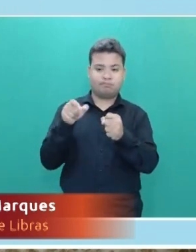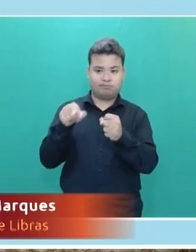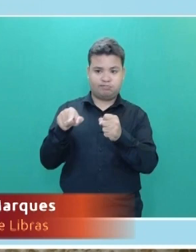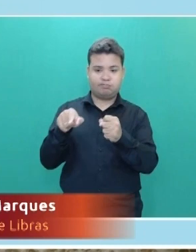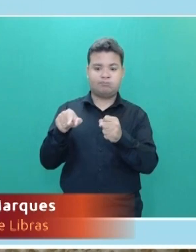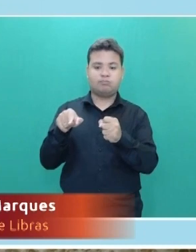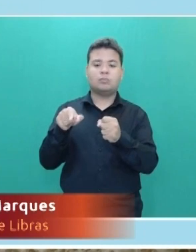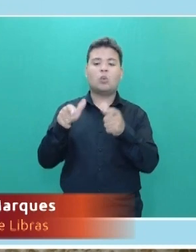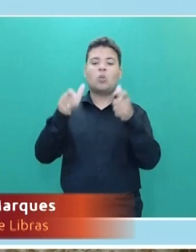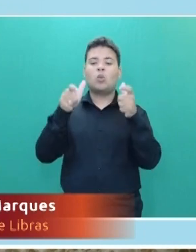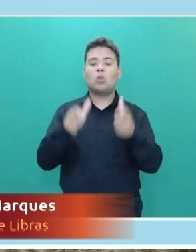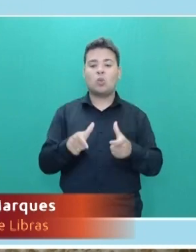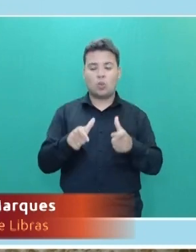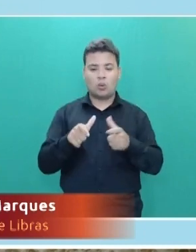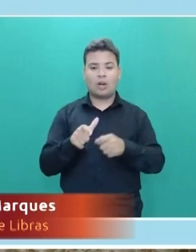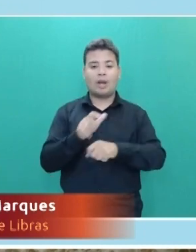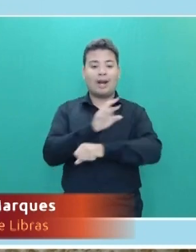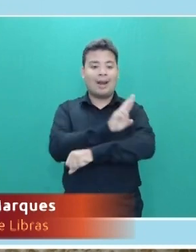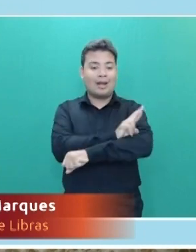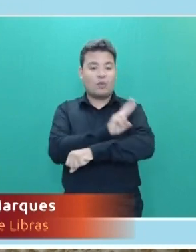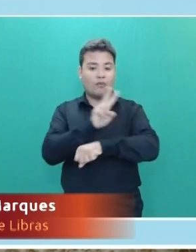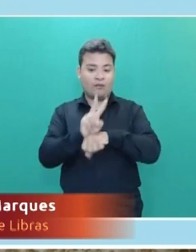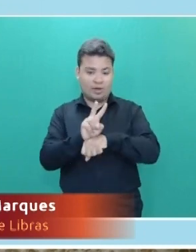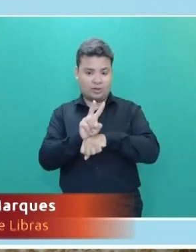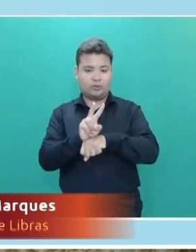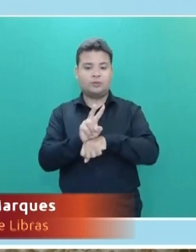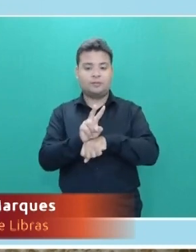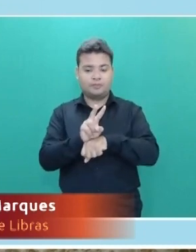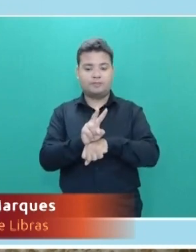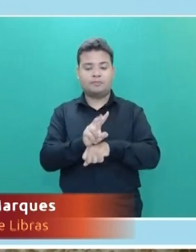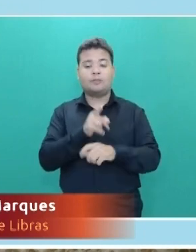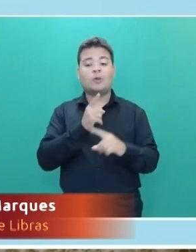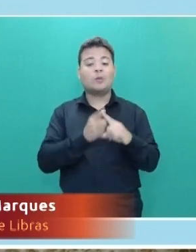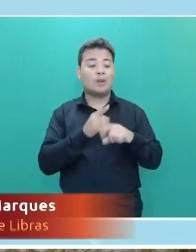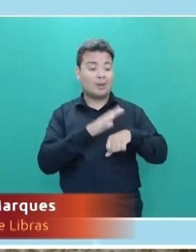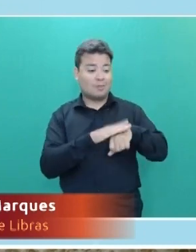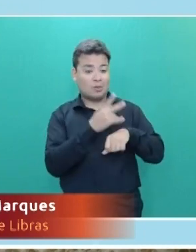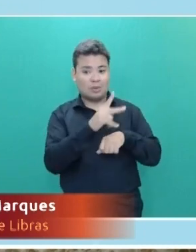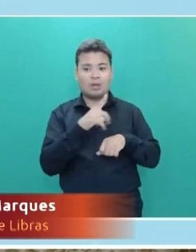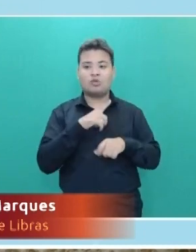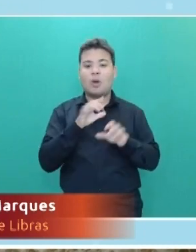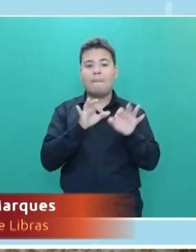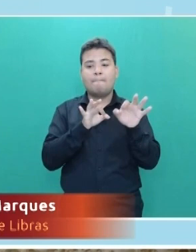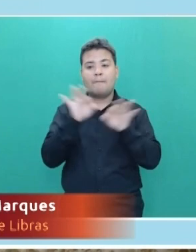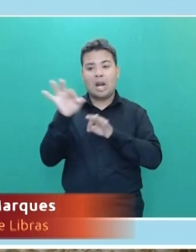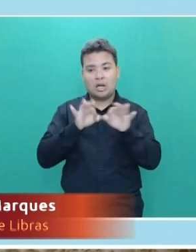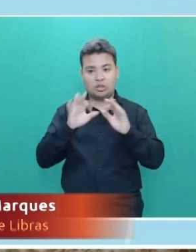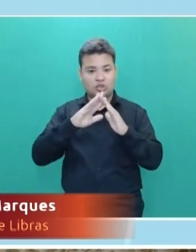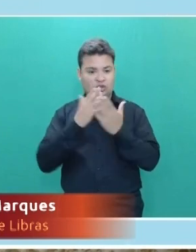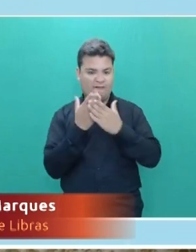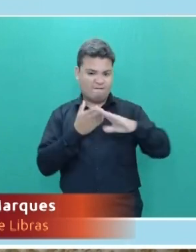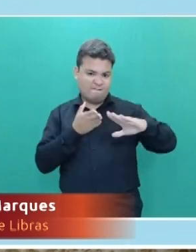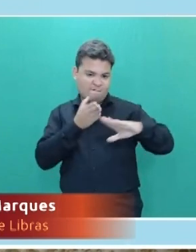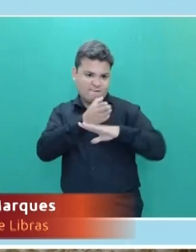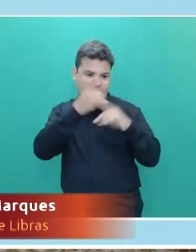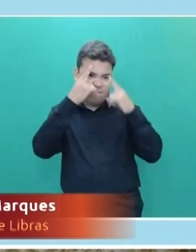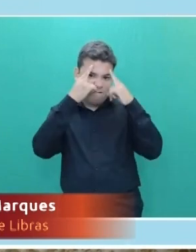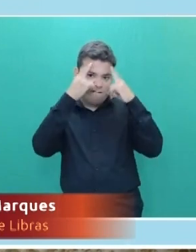em Rio Verde, se não estou enganado, porque ele estava planejando ataques, né? Um ataque à